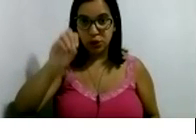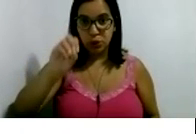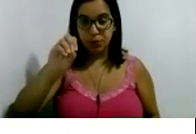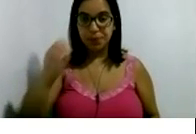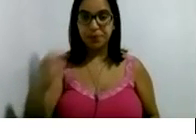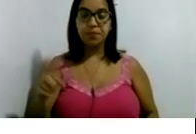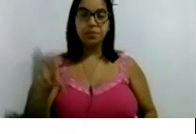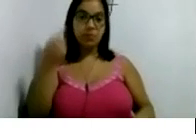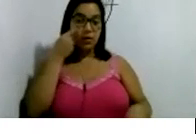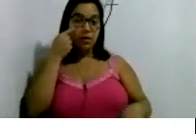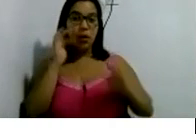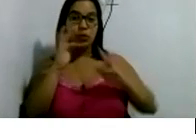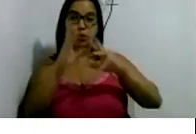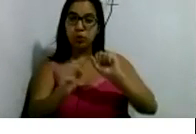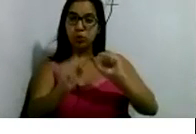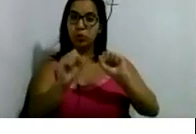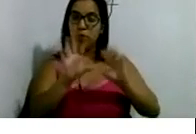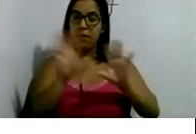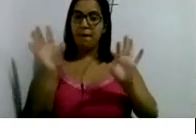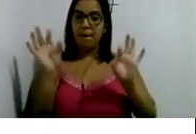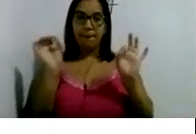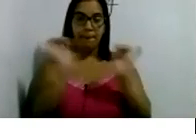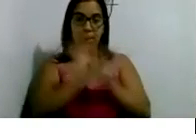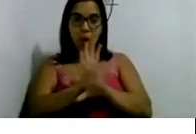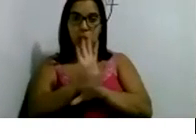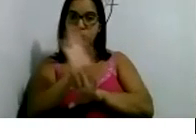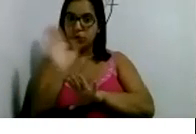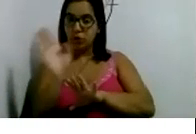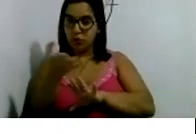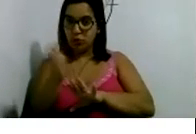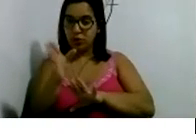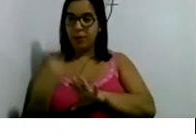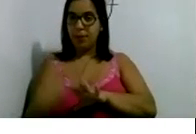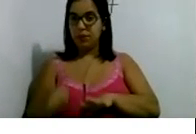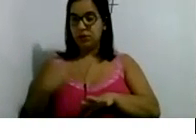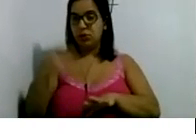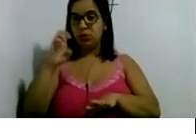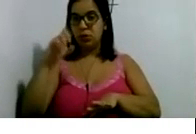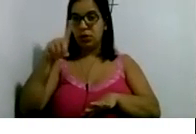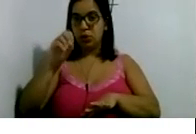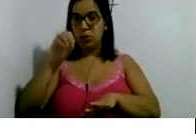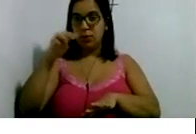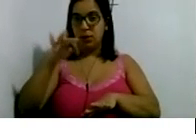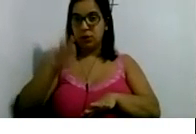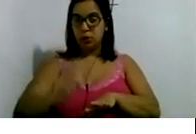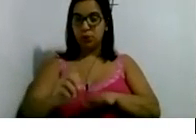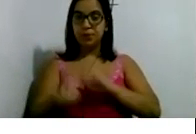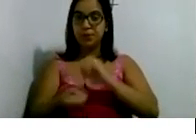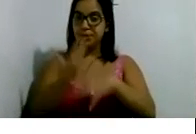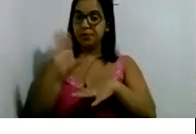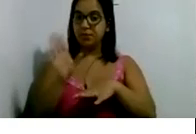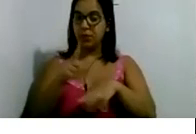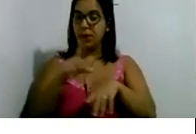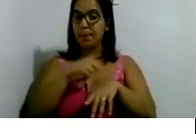está totalmente implantado no endométrio. E a gente já tem a formação da